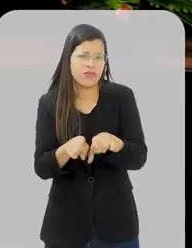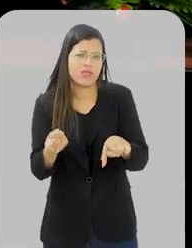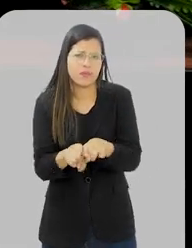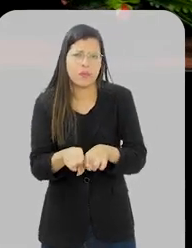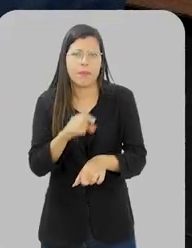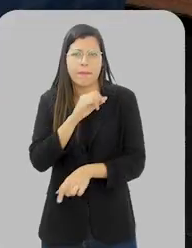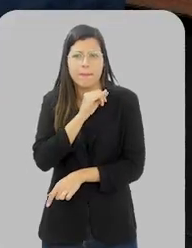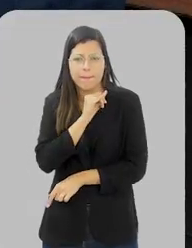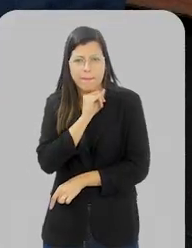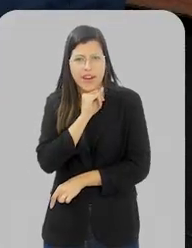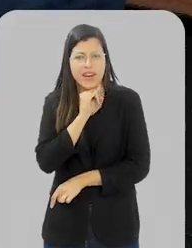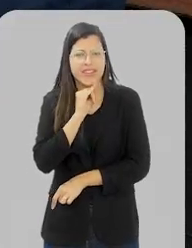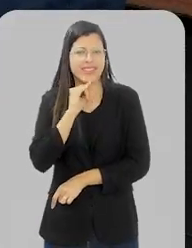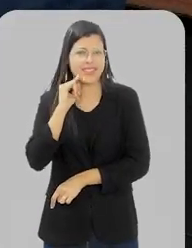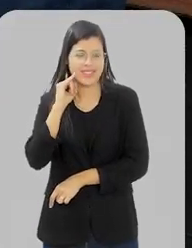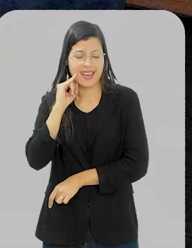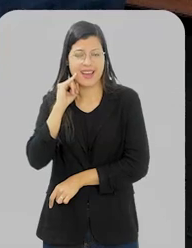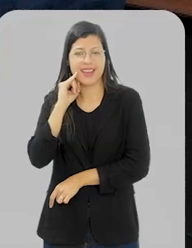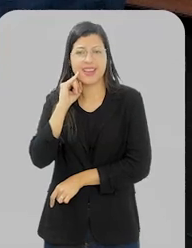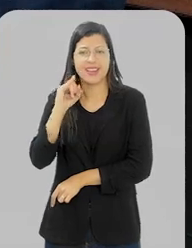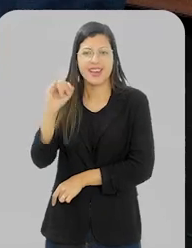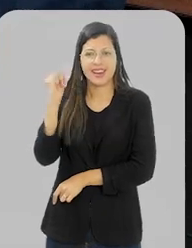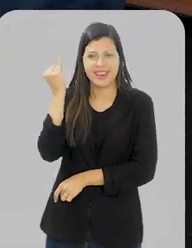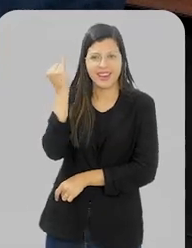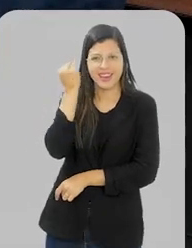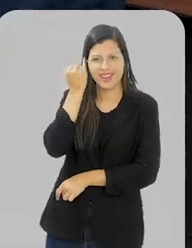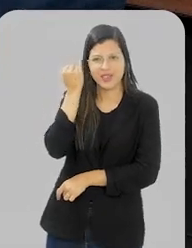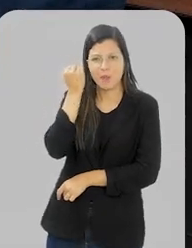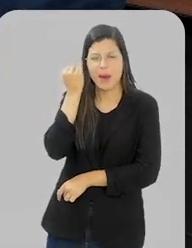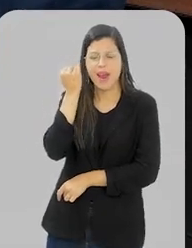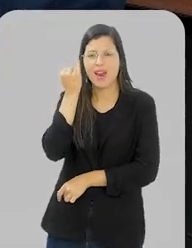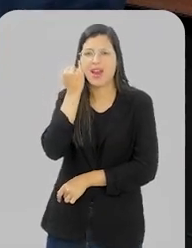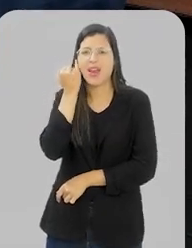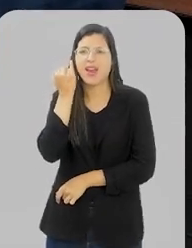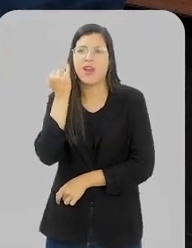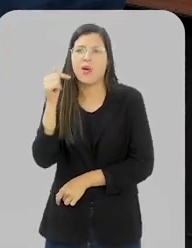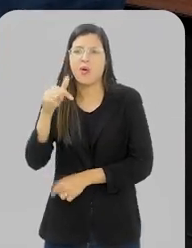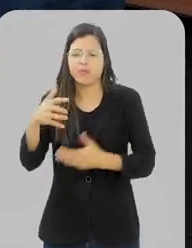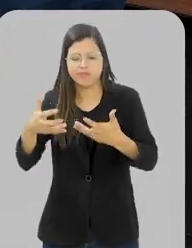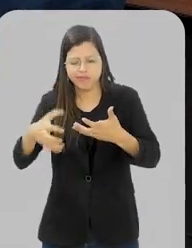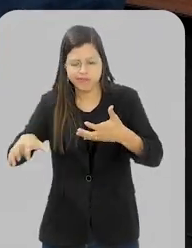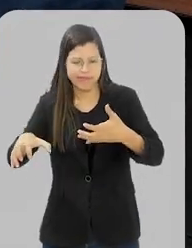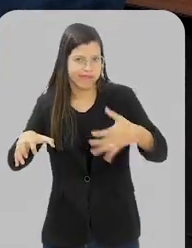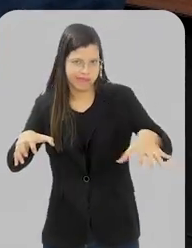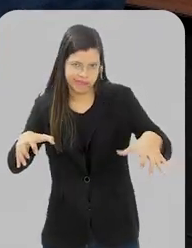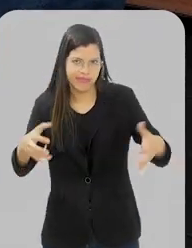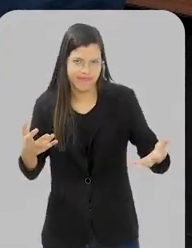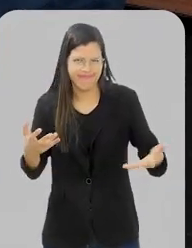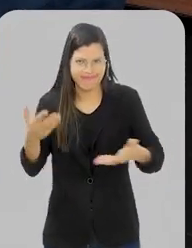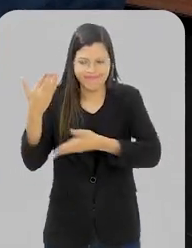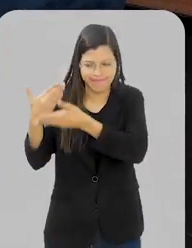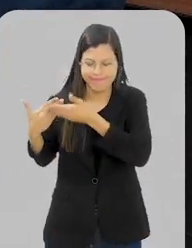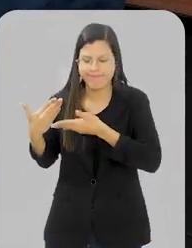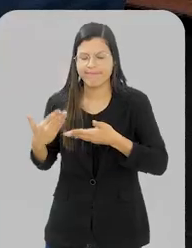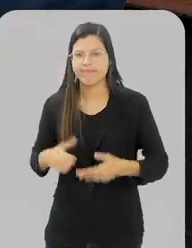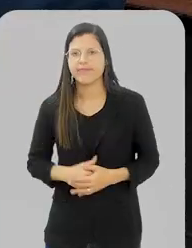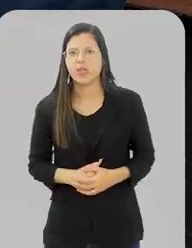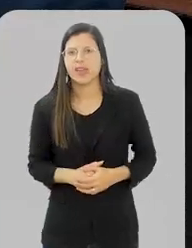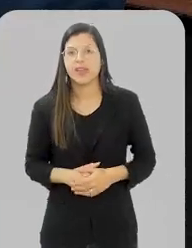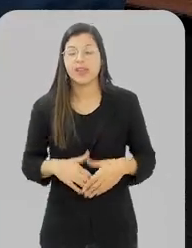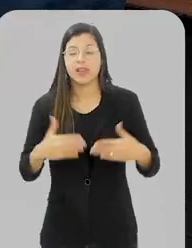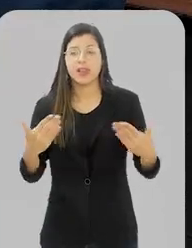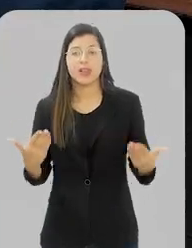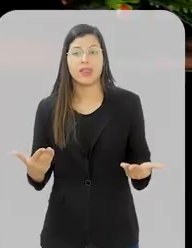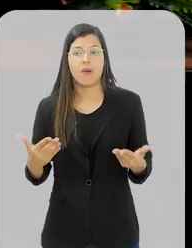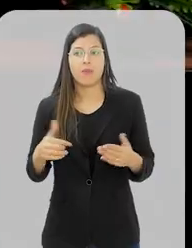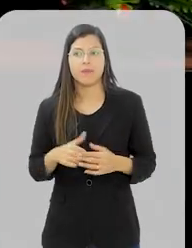também que dividiam ali o o o os afagos do de Abraão né isso muito tempo antes então